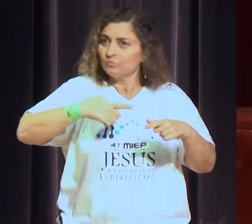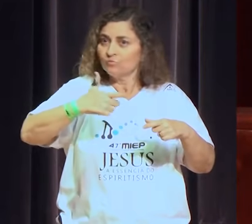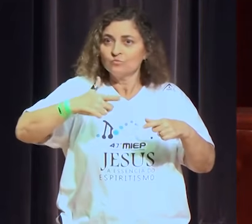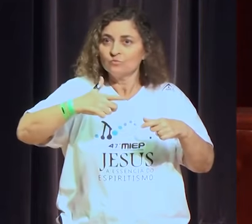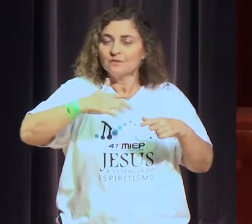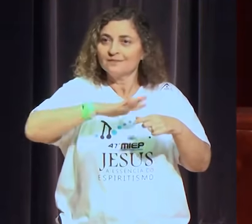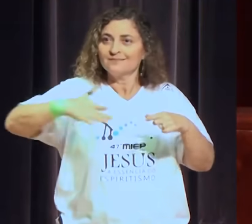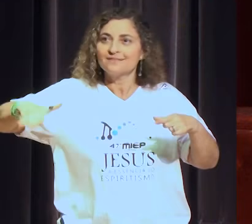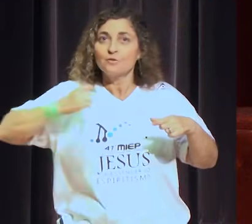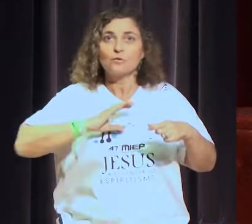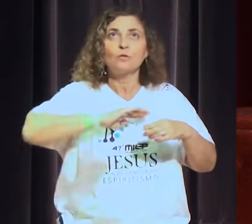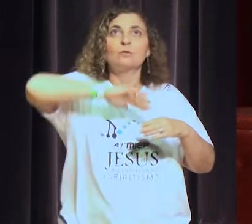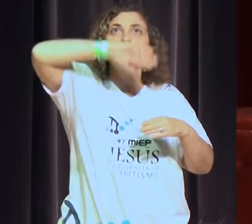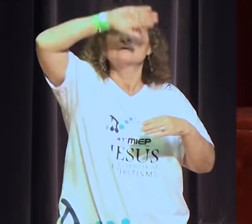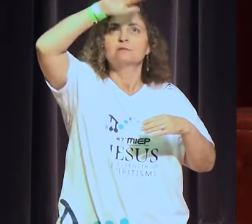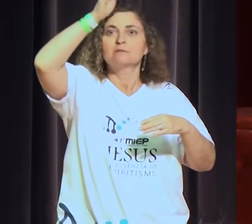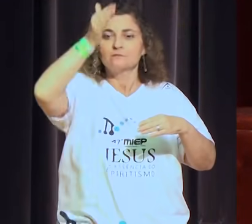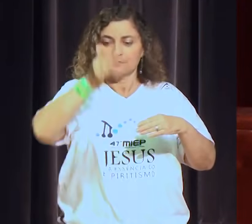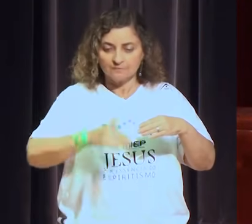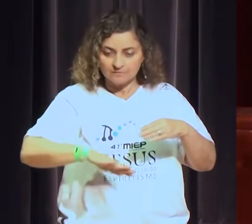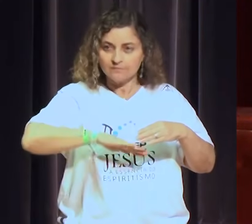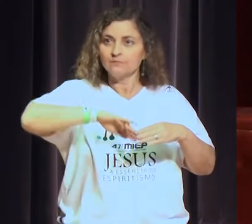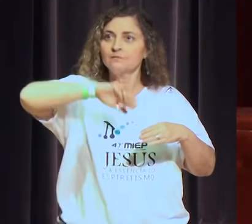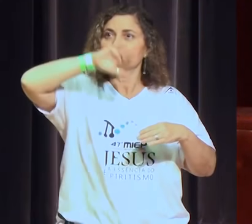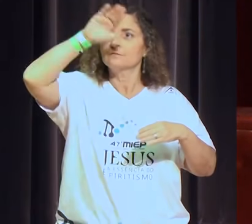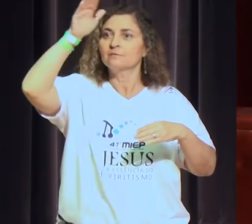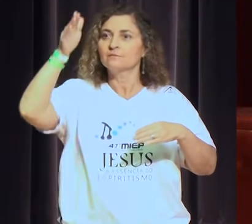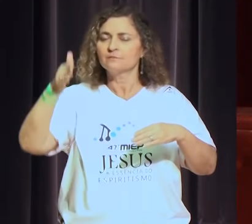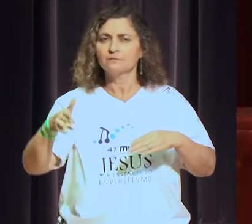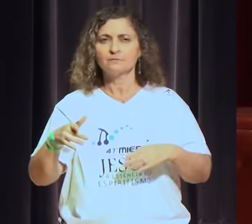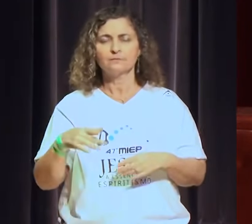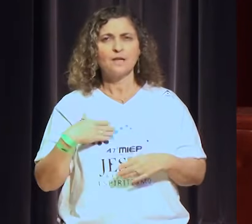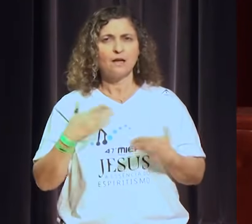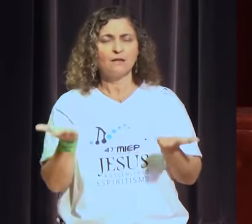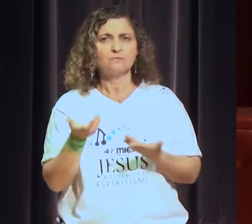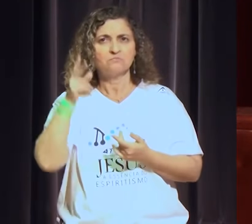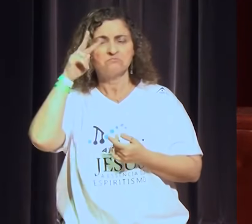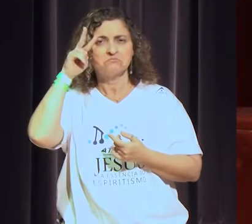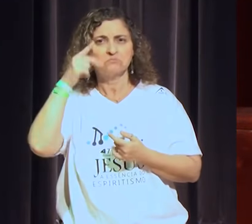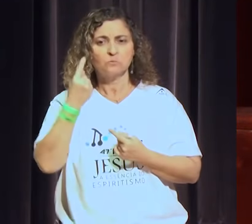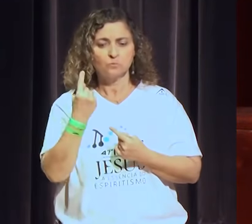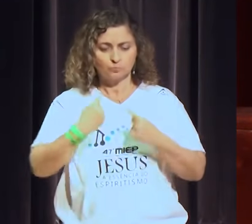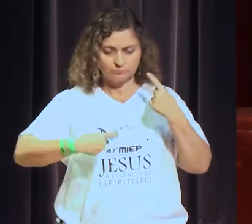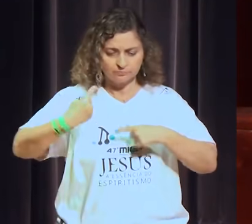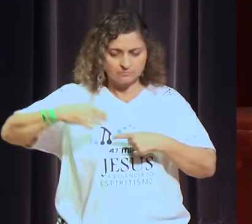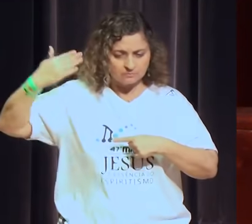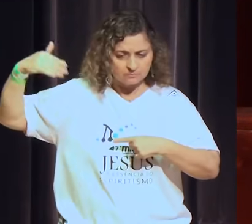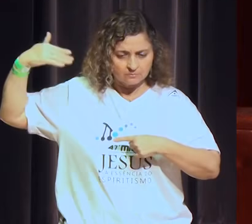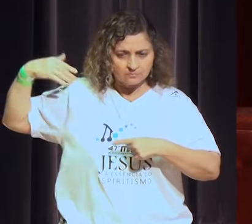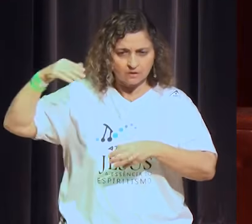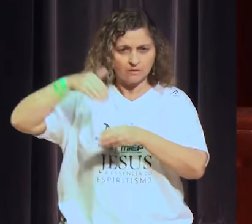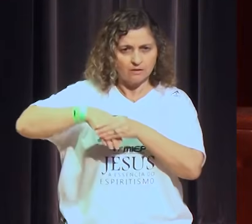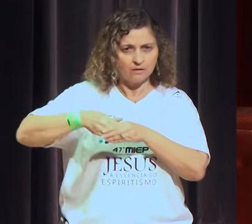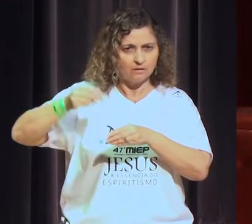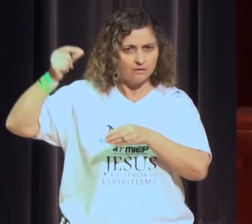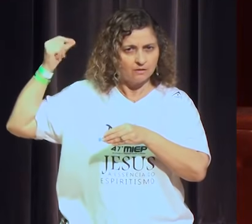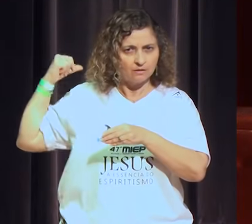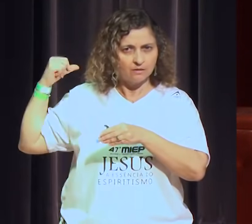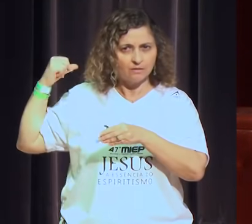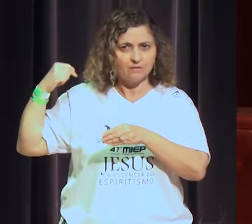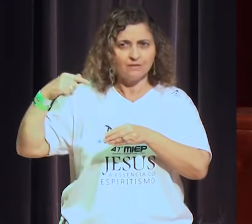Eu cresci num lugar que é só montanha, para cima, para baixo, um monte de serra. Né? Teve até um político na eleição